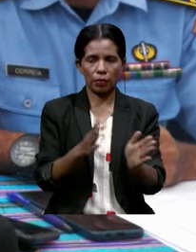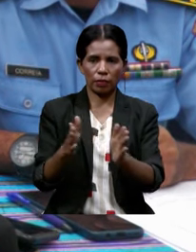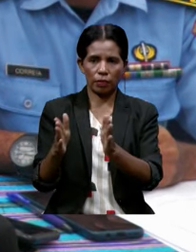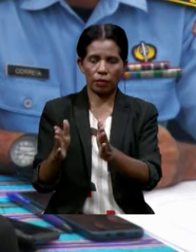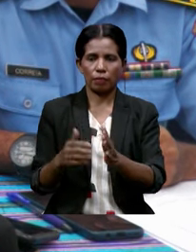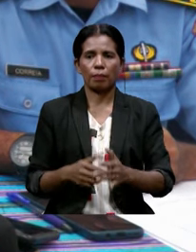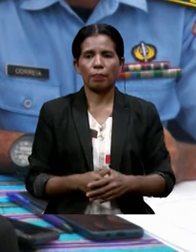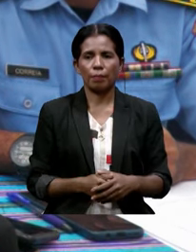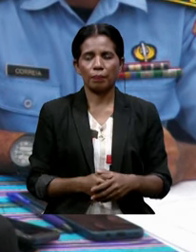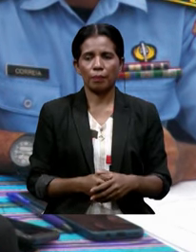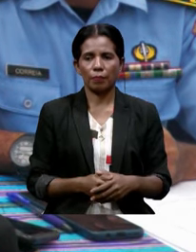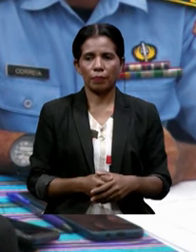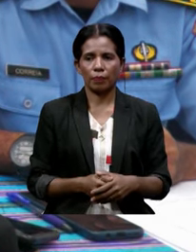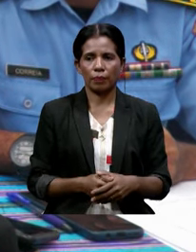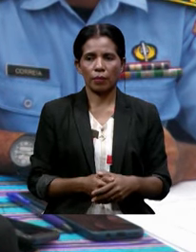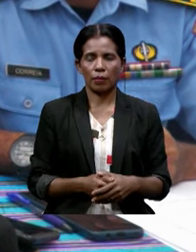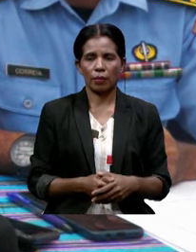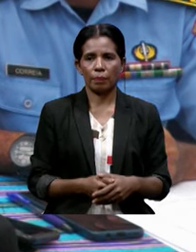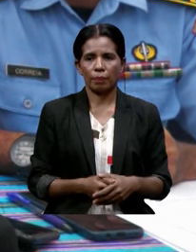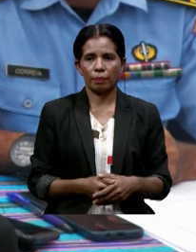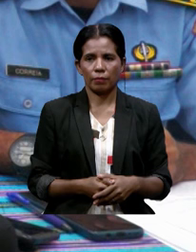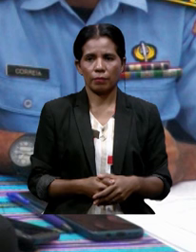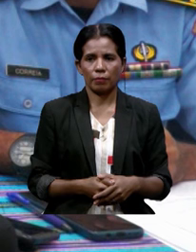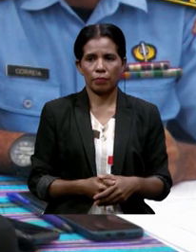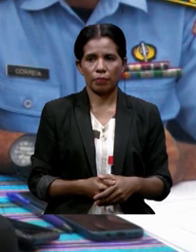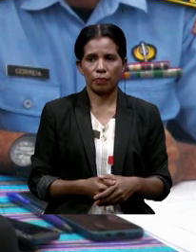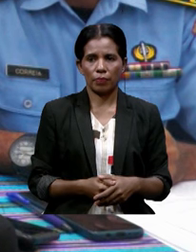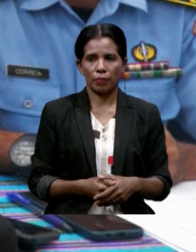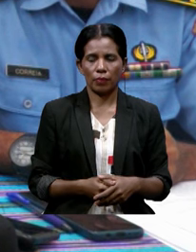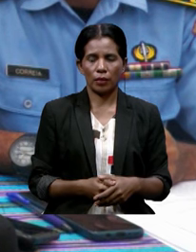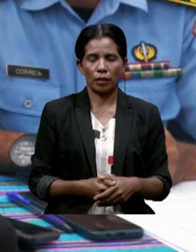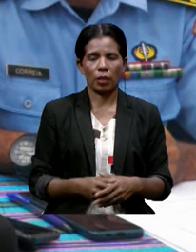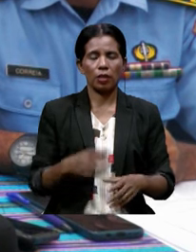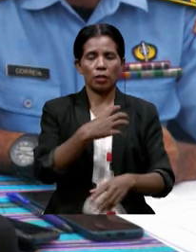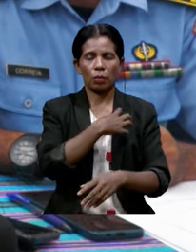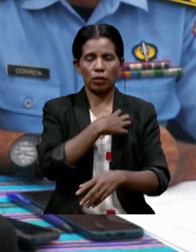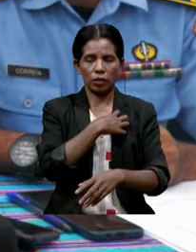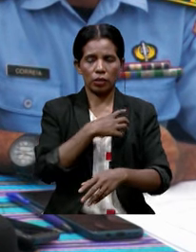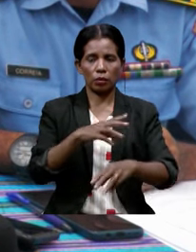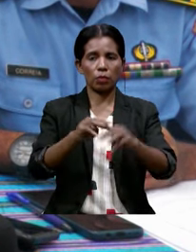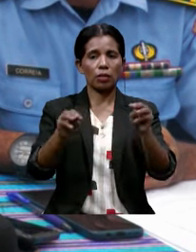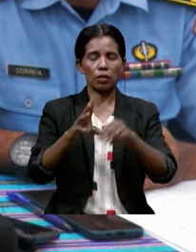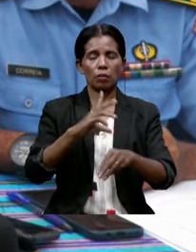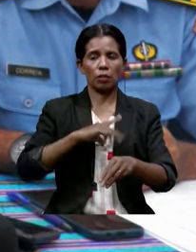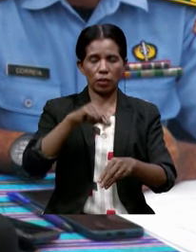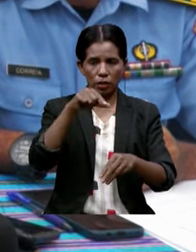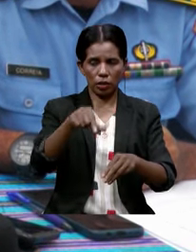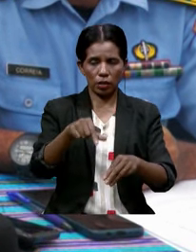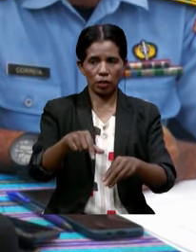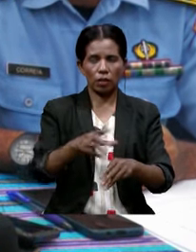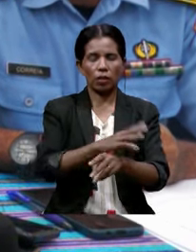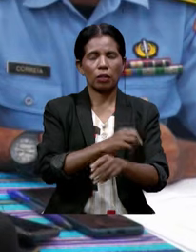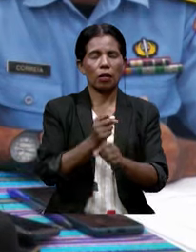interrogatório. Ne bem, comando de Iksa, comandante de Iksa, mas é nomos parte